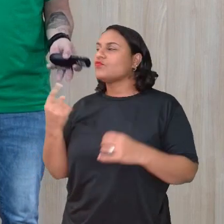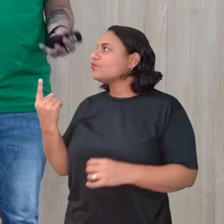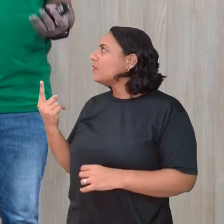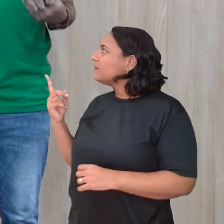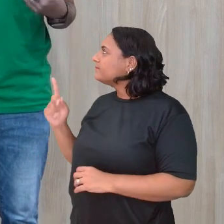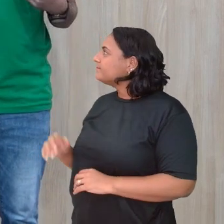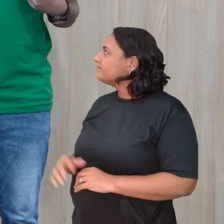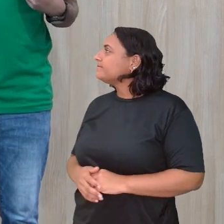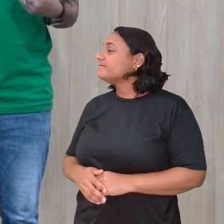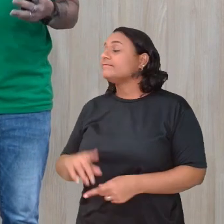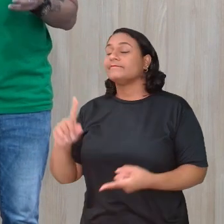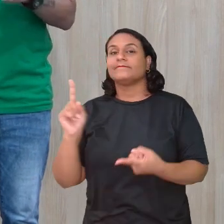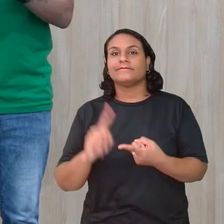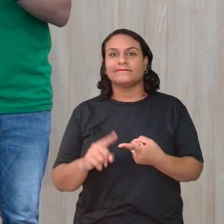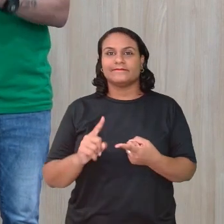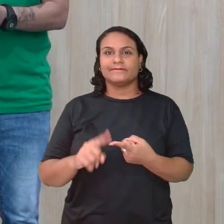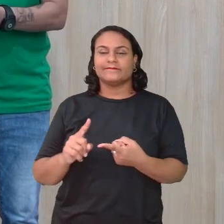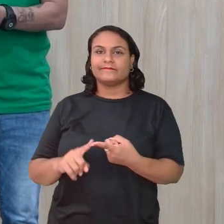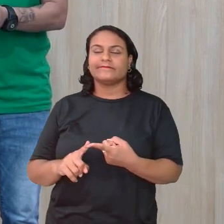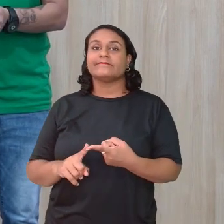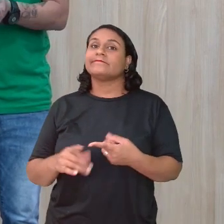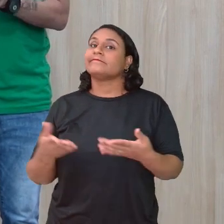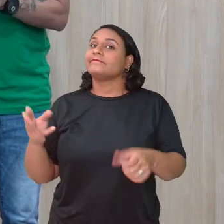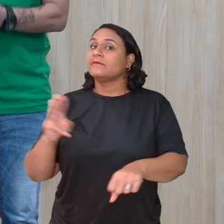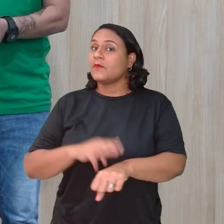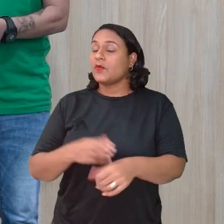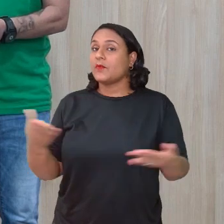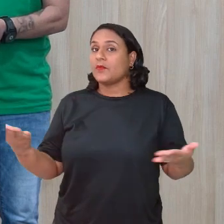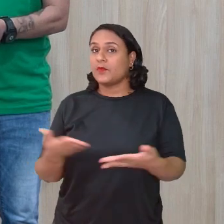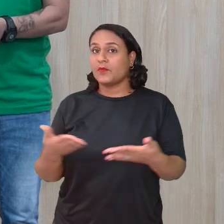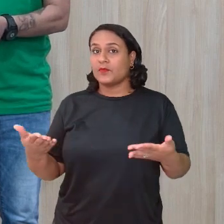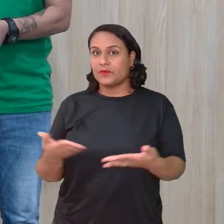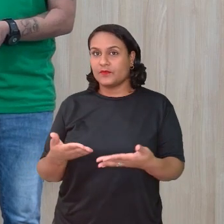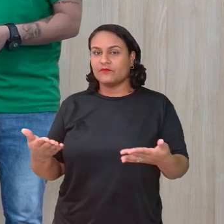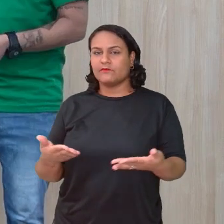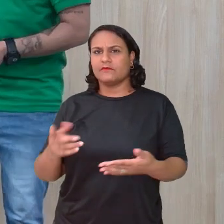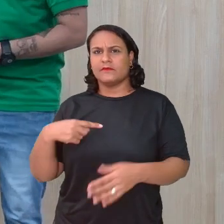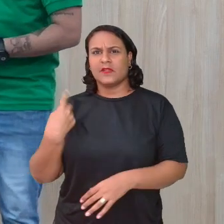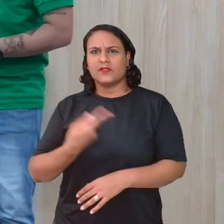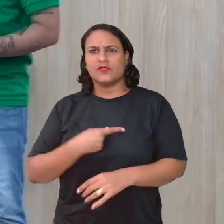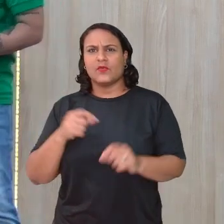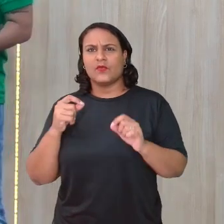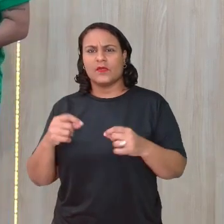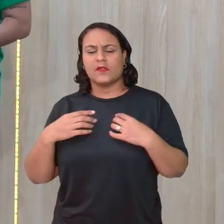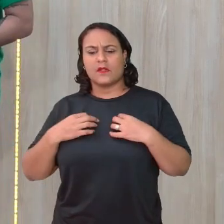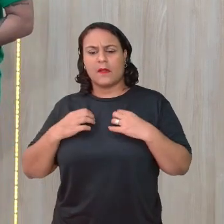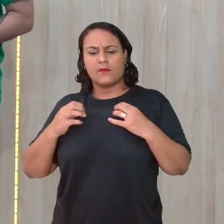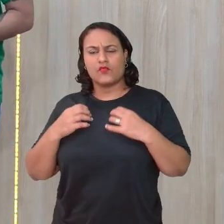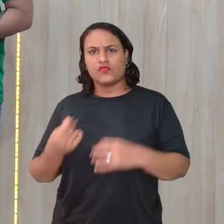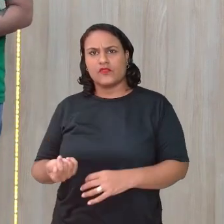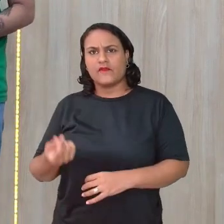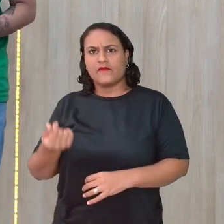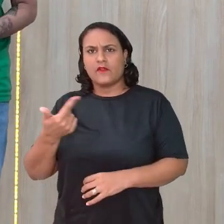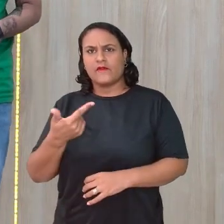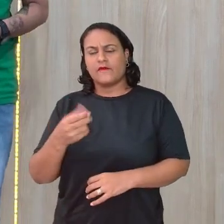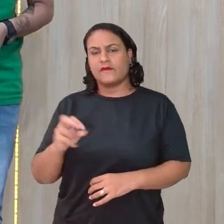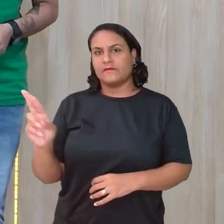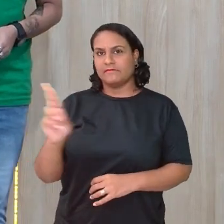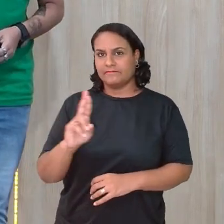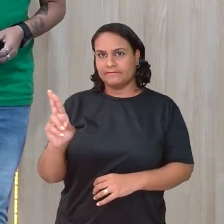os casos favoráveis, ou seja, nesse momento, os casos favoráveis para a gente são as blusas que custam